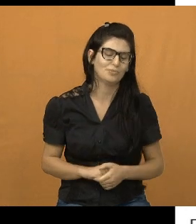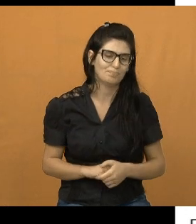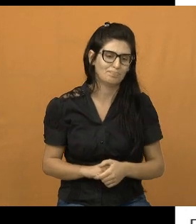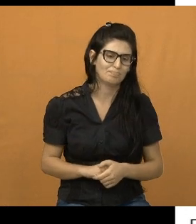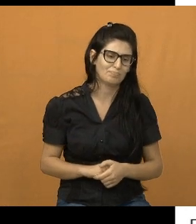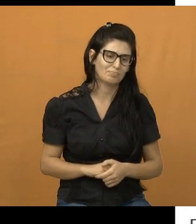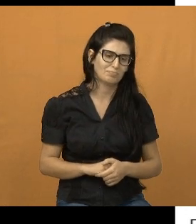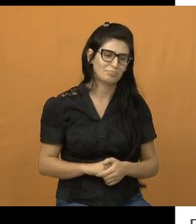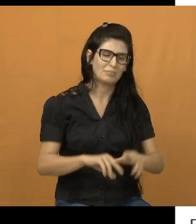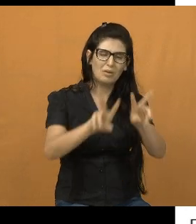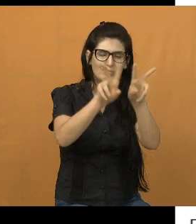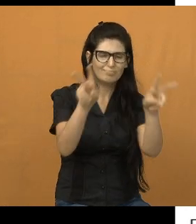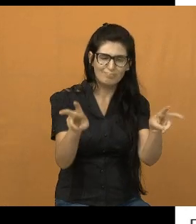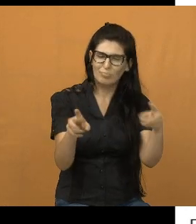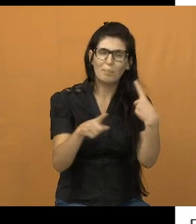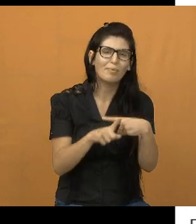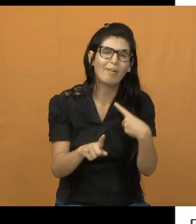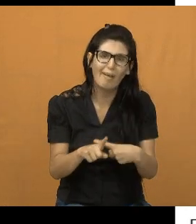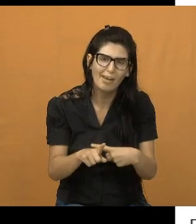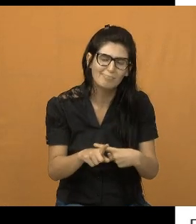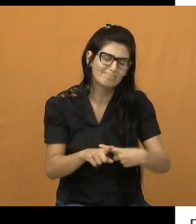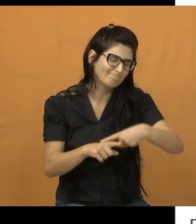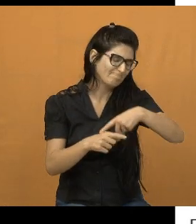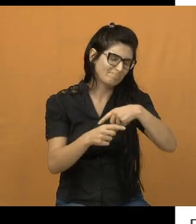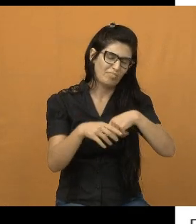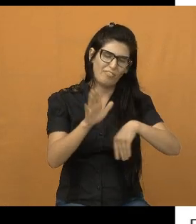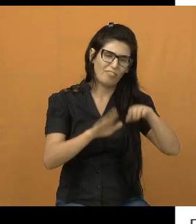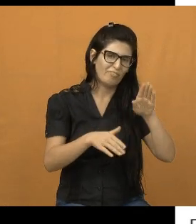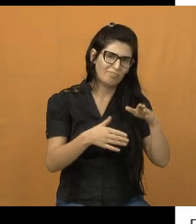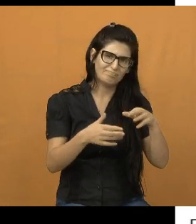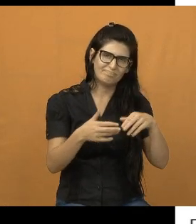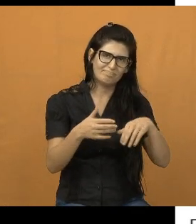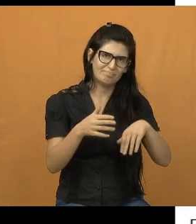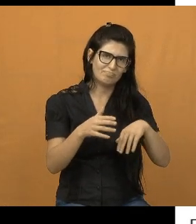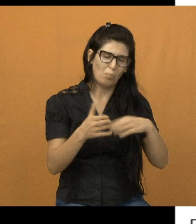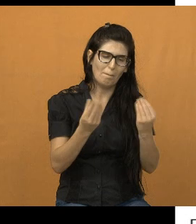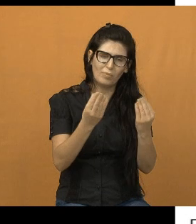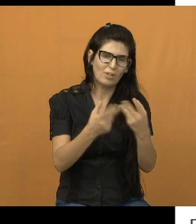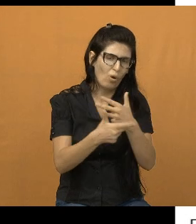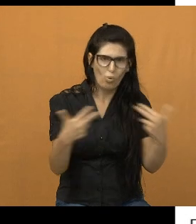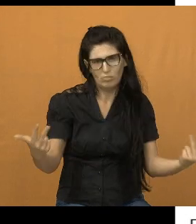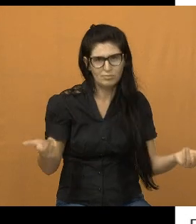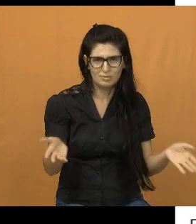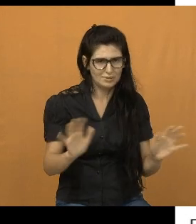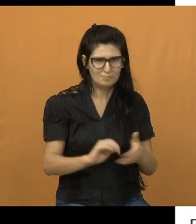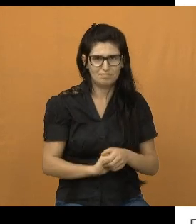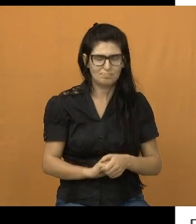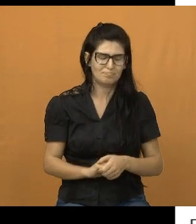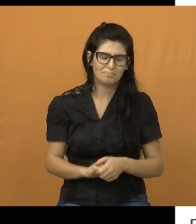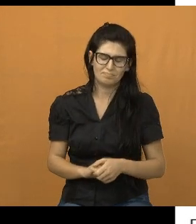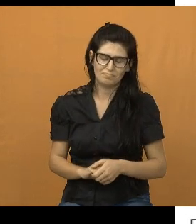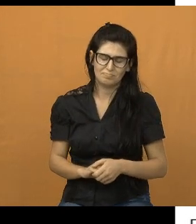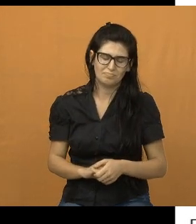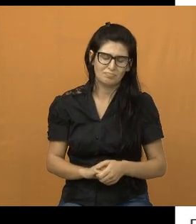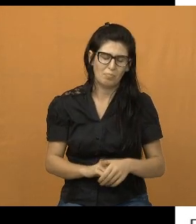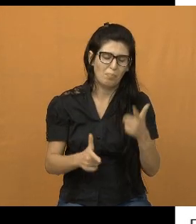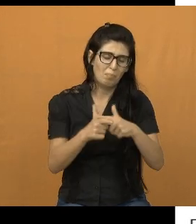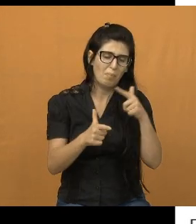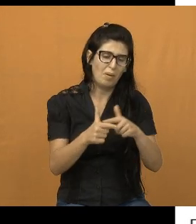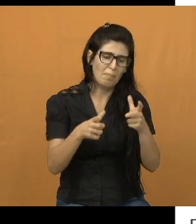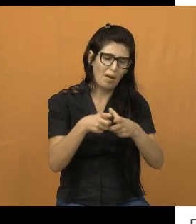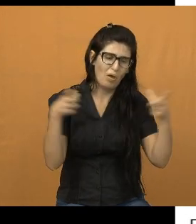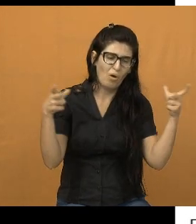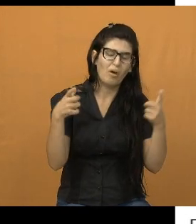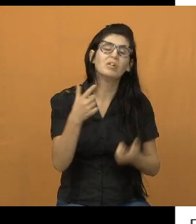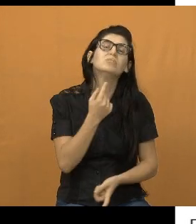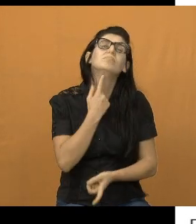várias questões aí relacionadas. A maior prevalência está nas doenças do aparelho circulatório,